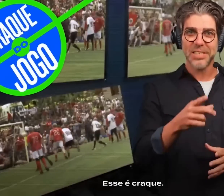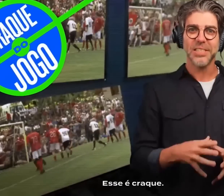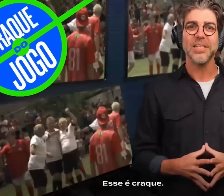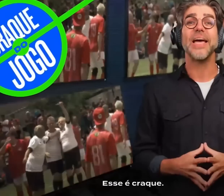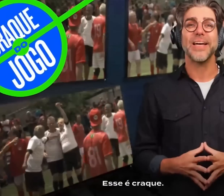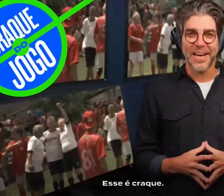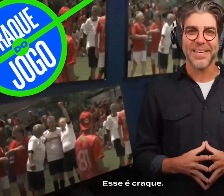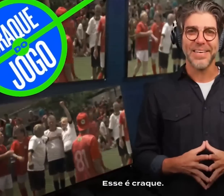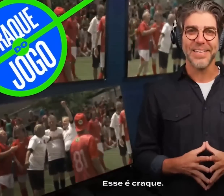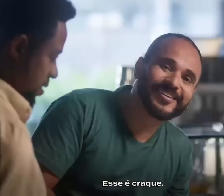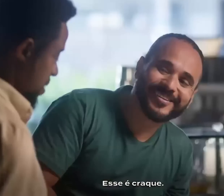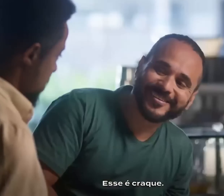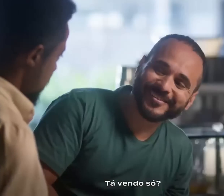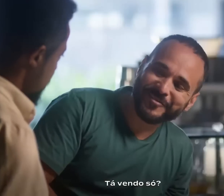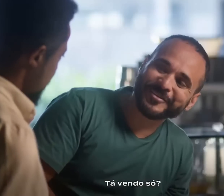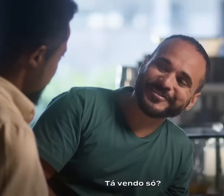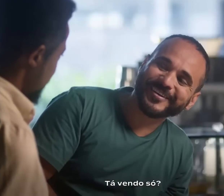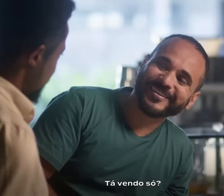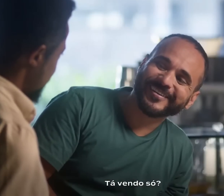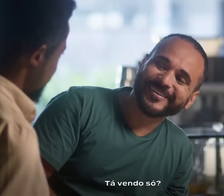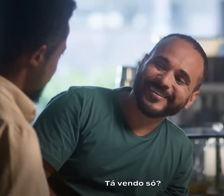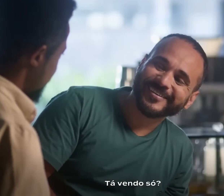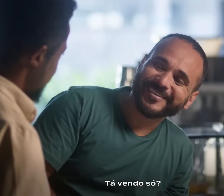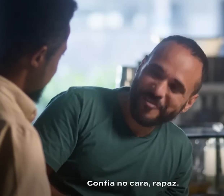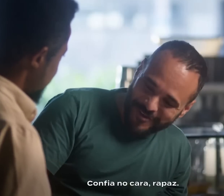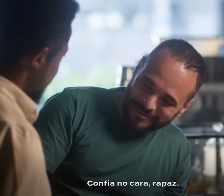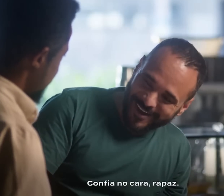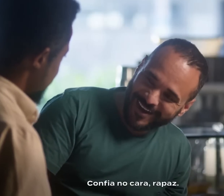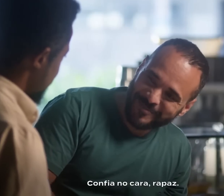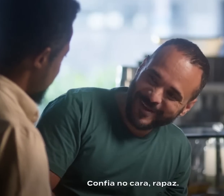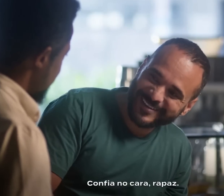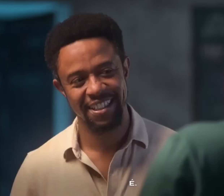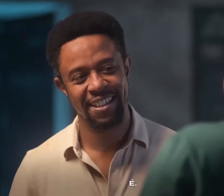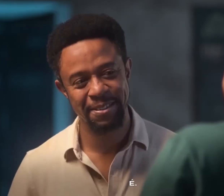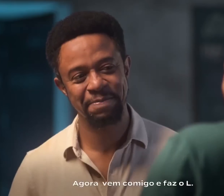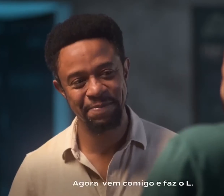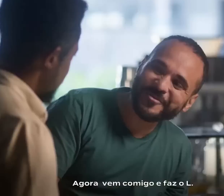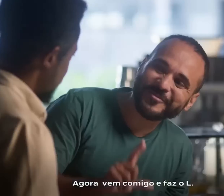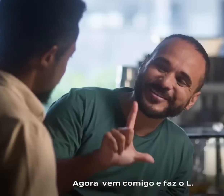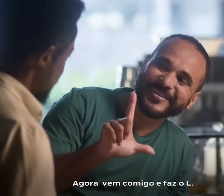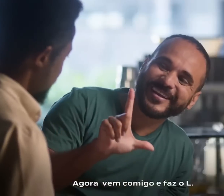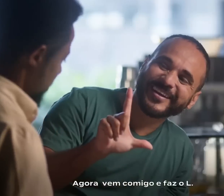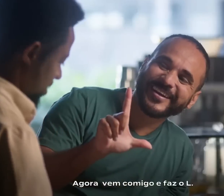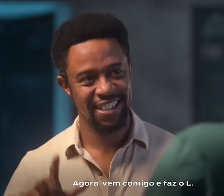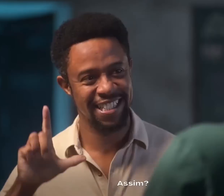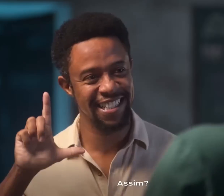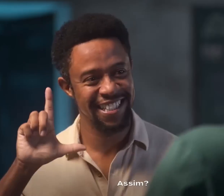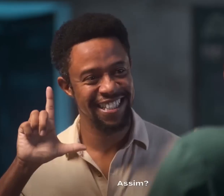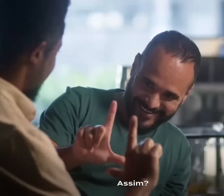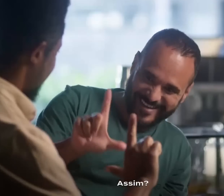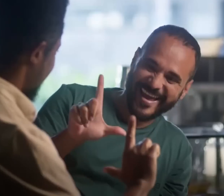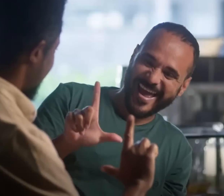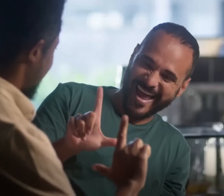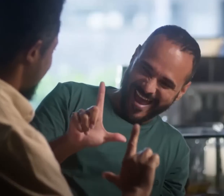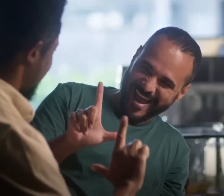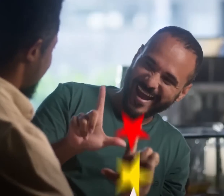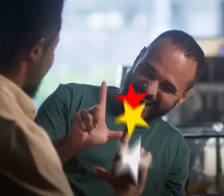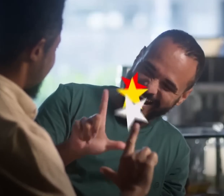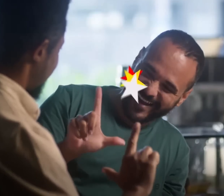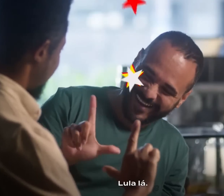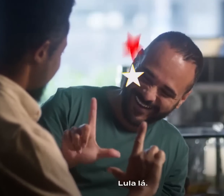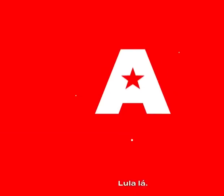Esse é craque. Tá vendo só? Confia no cara, rapaz. É. Agora vem comigo que faz um L. Assim?